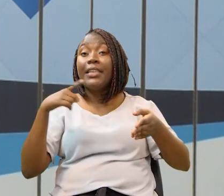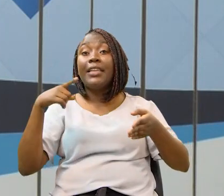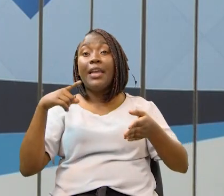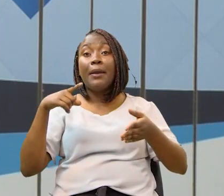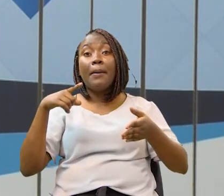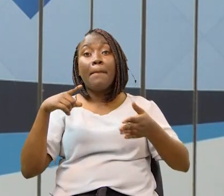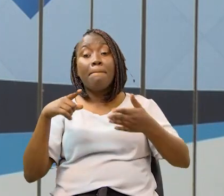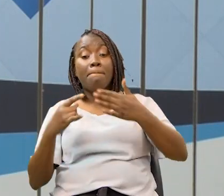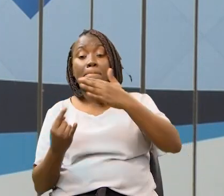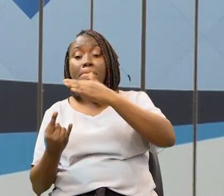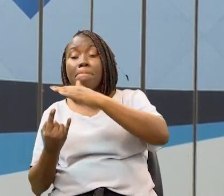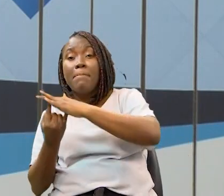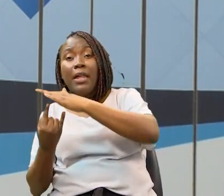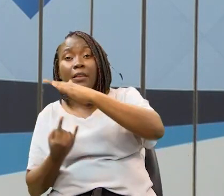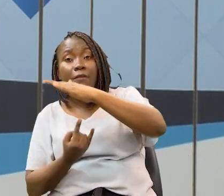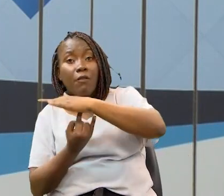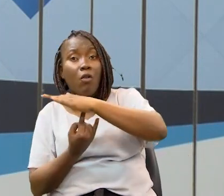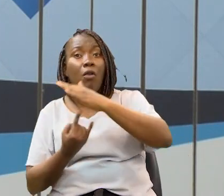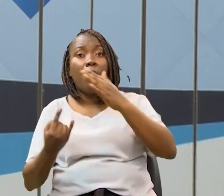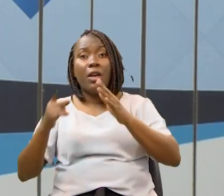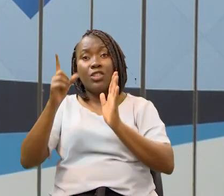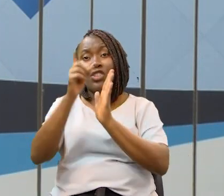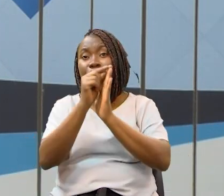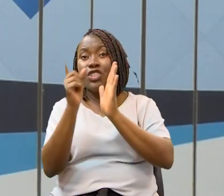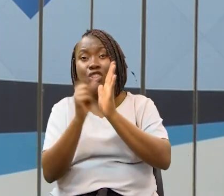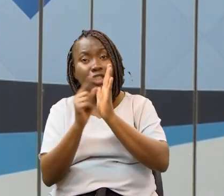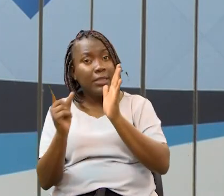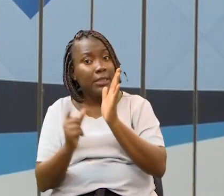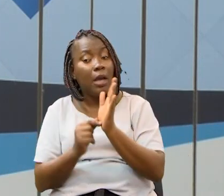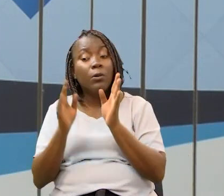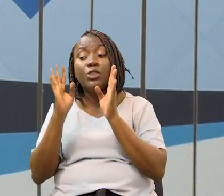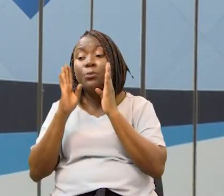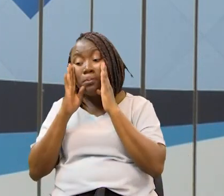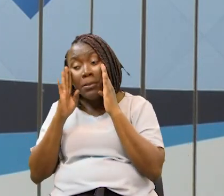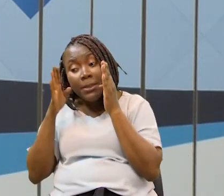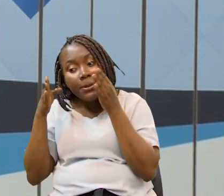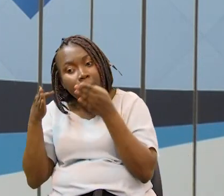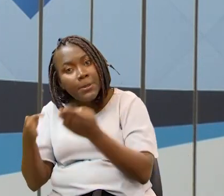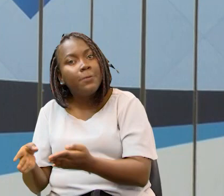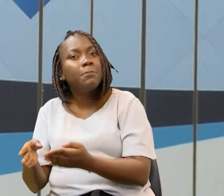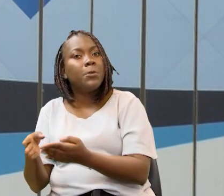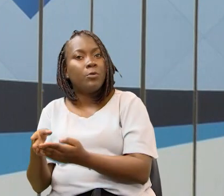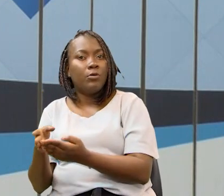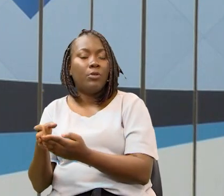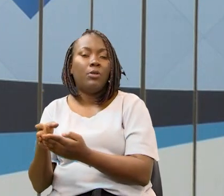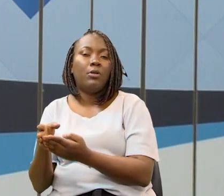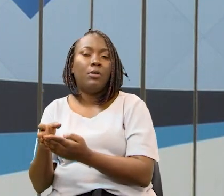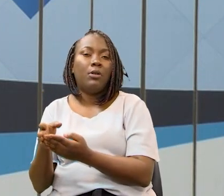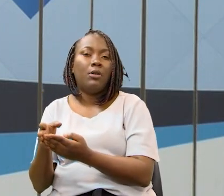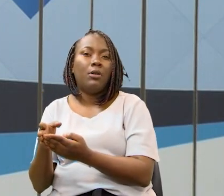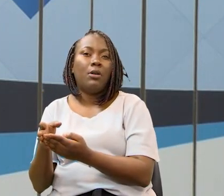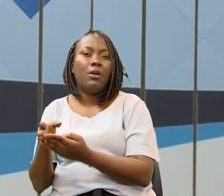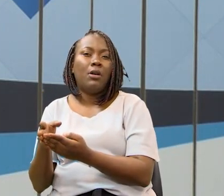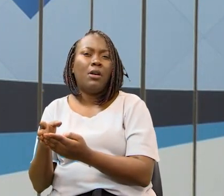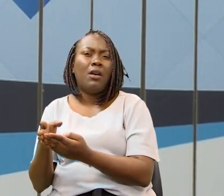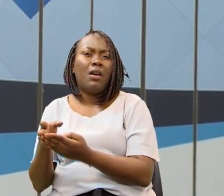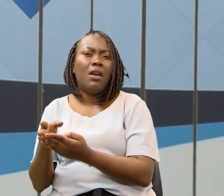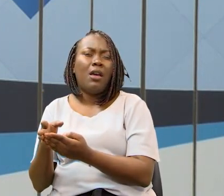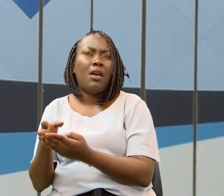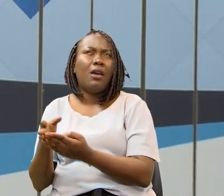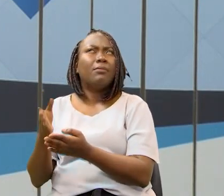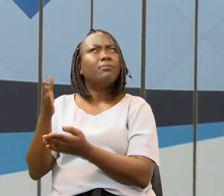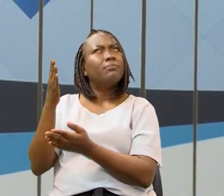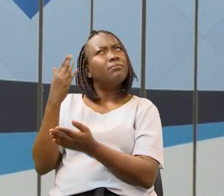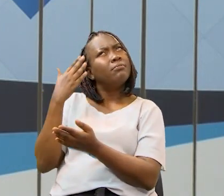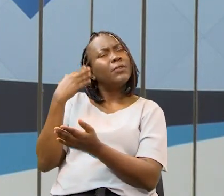canais, plataformas digitais específicas, né, para esses canais, né? Até